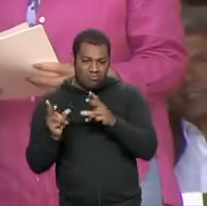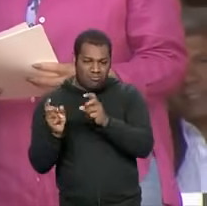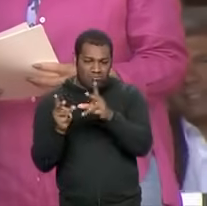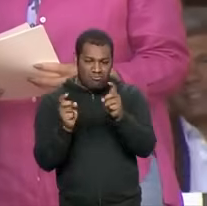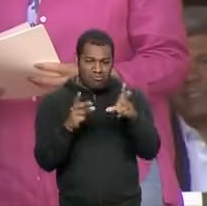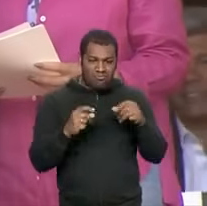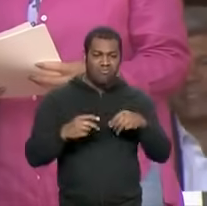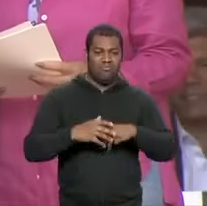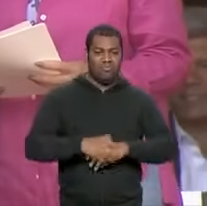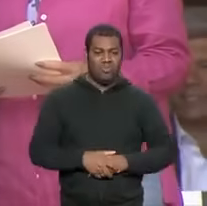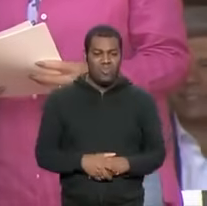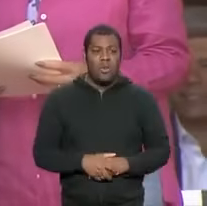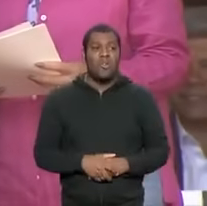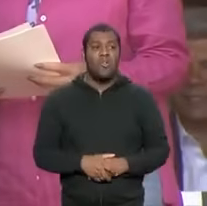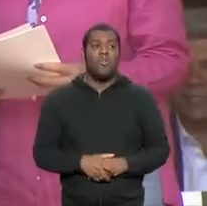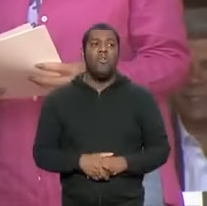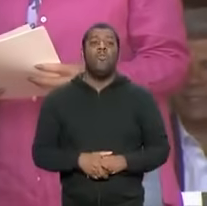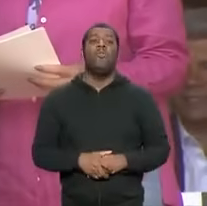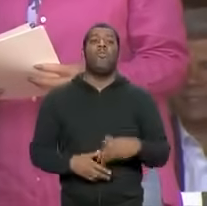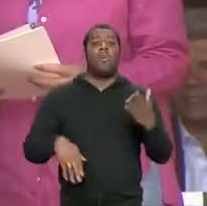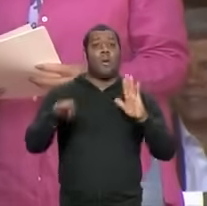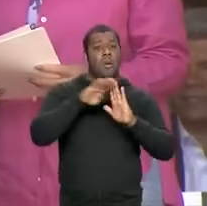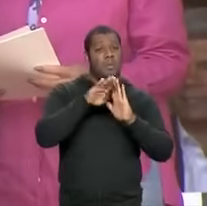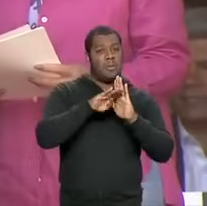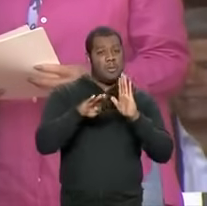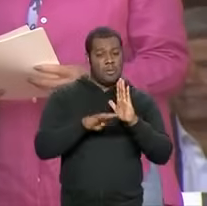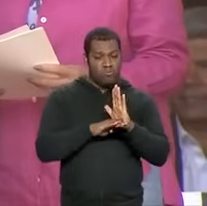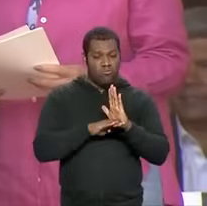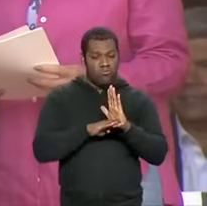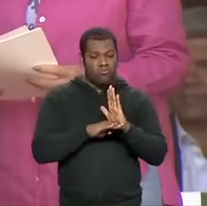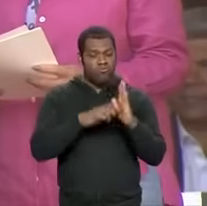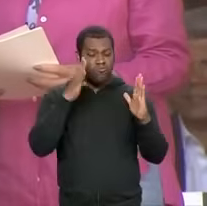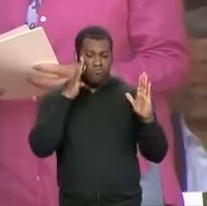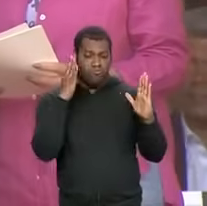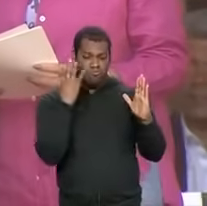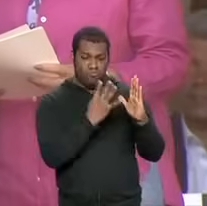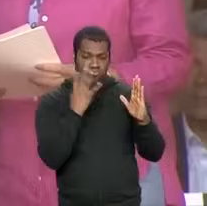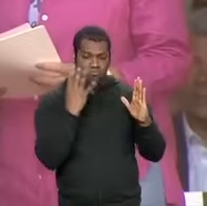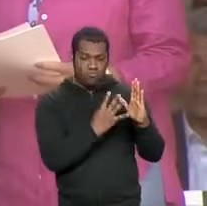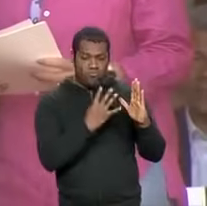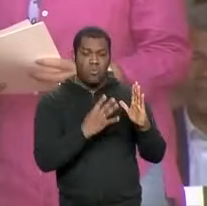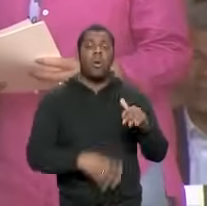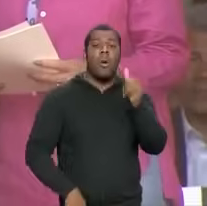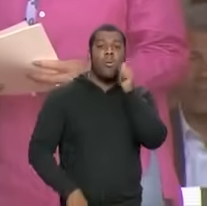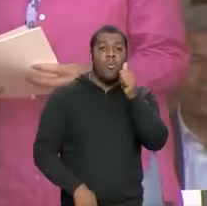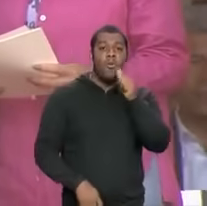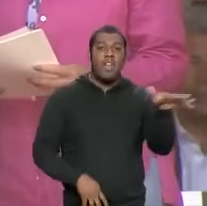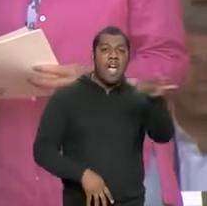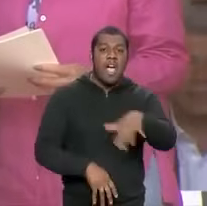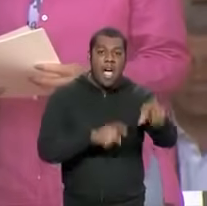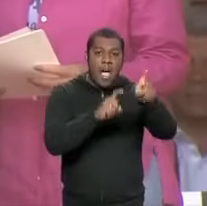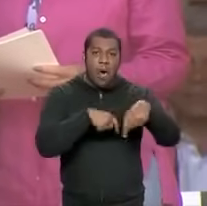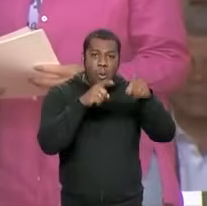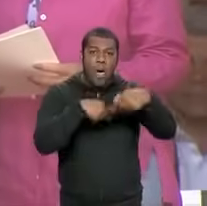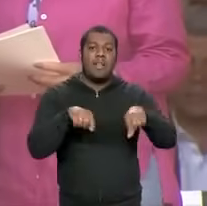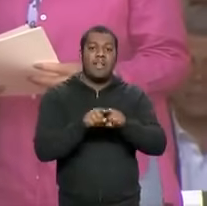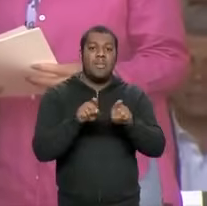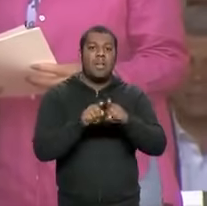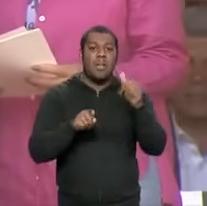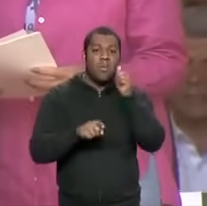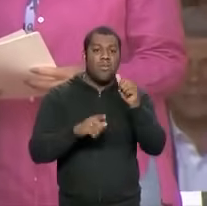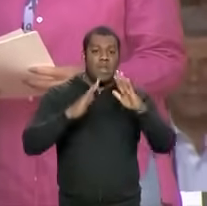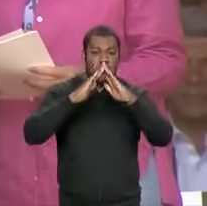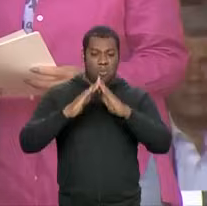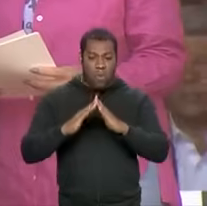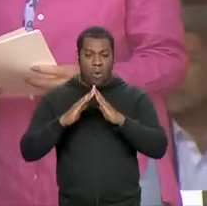por vocês demandas que temos o prazer de atender que as mulheres do campo das florestas e das